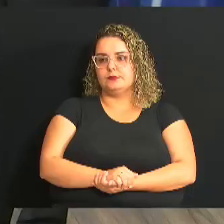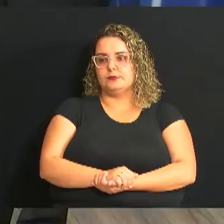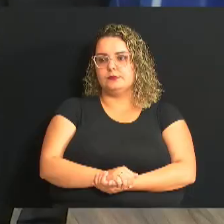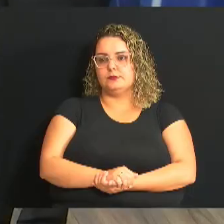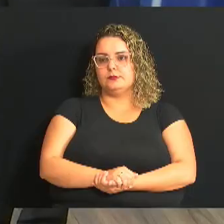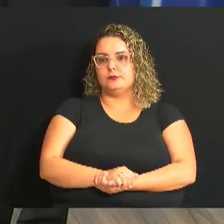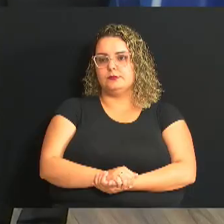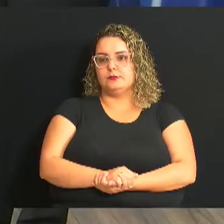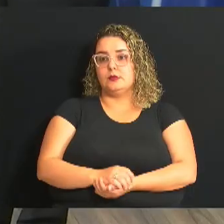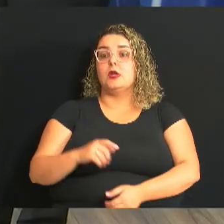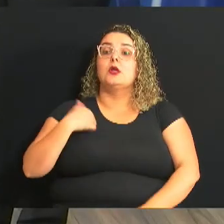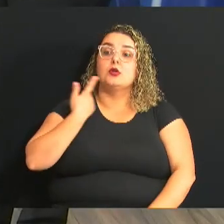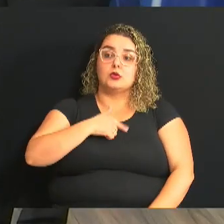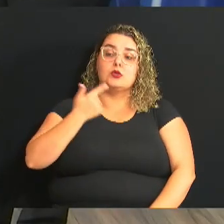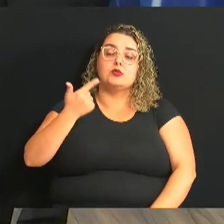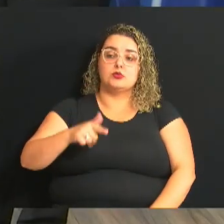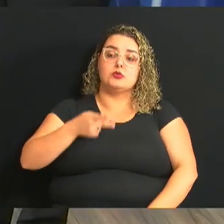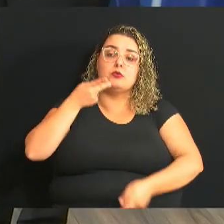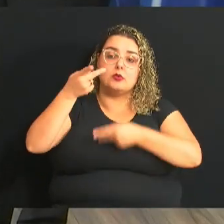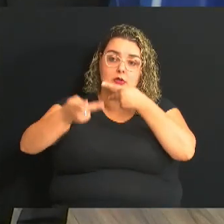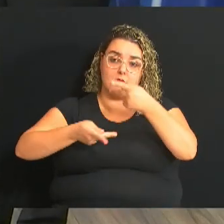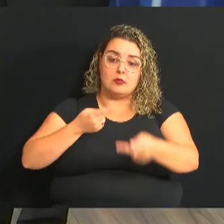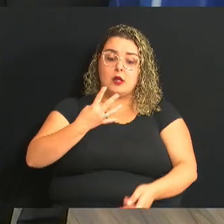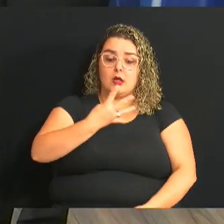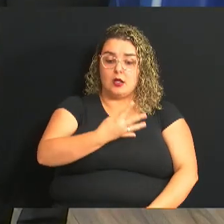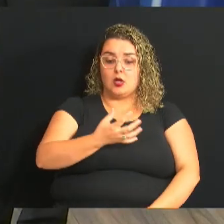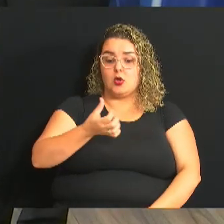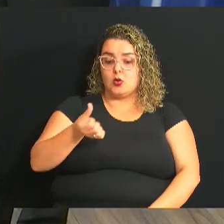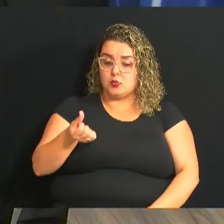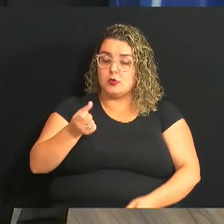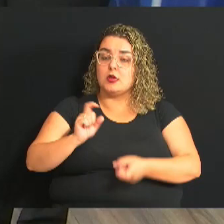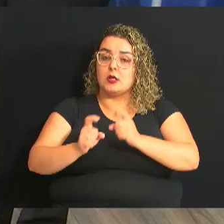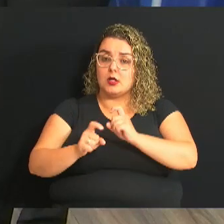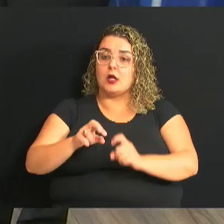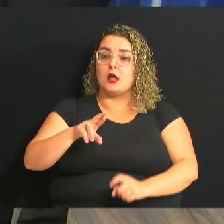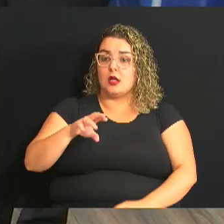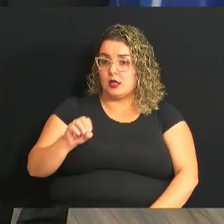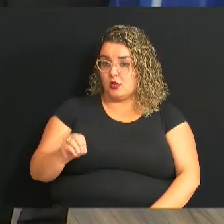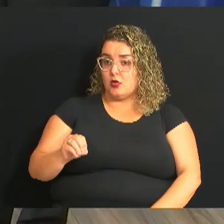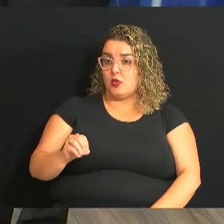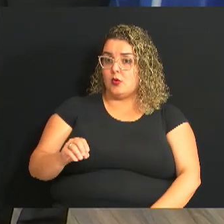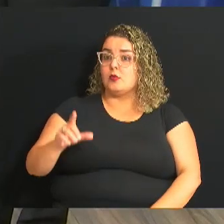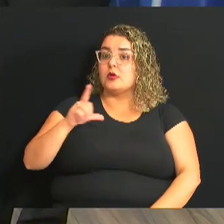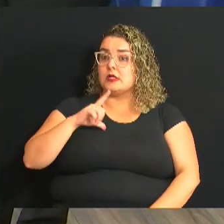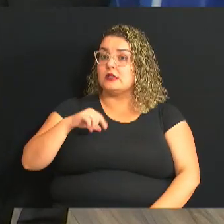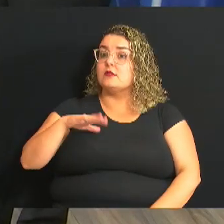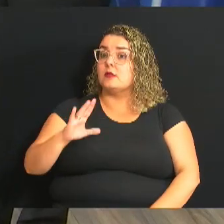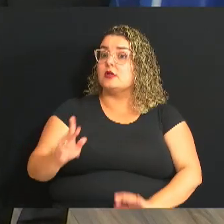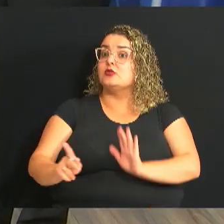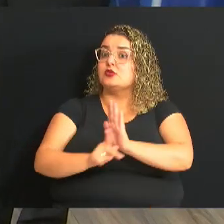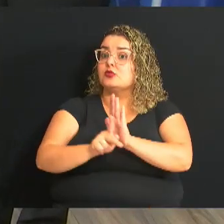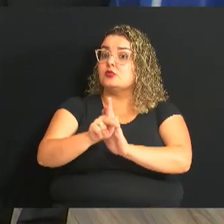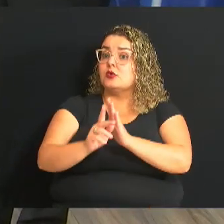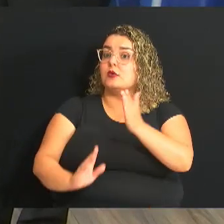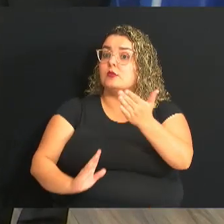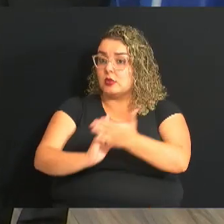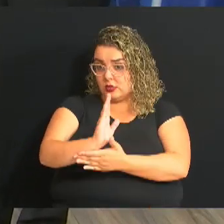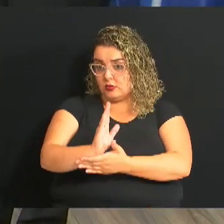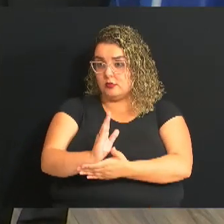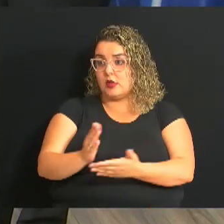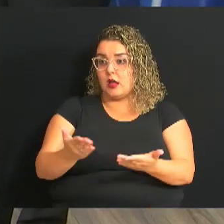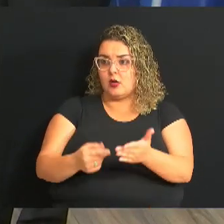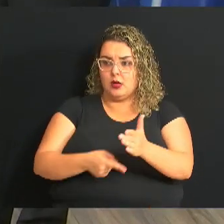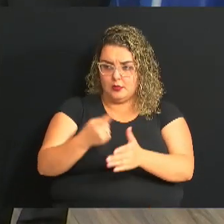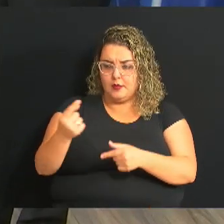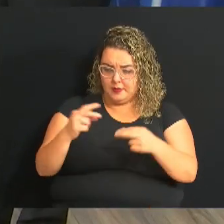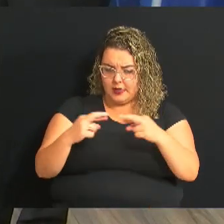E a gente continua repercutindo aqui a 46ª reunião ordinária, porque teve mais um projeto que foi aprovado, mas agora em primeira